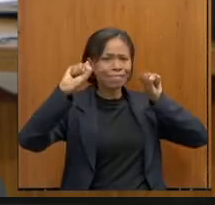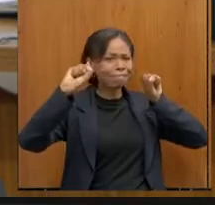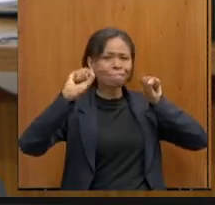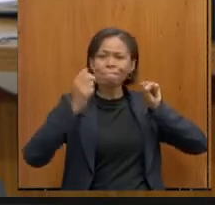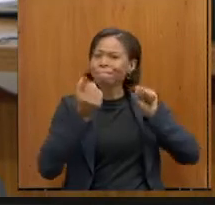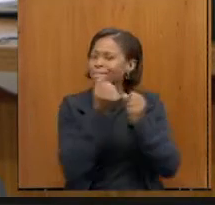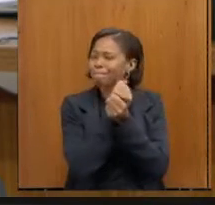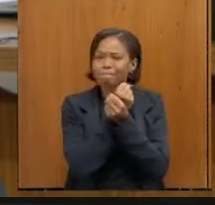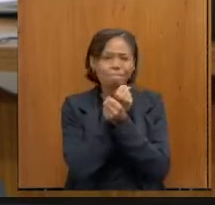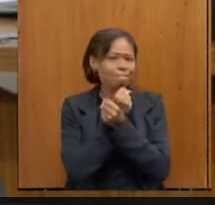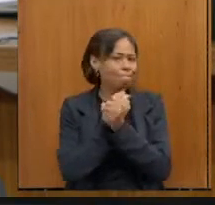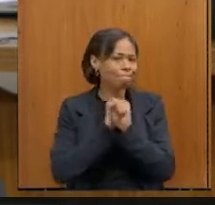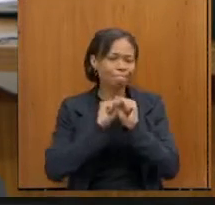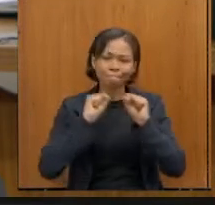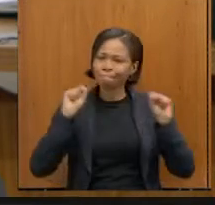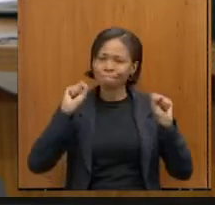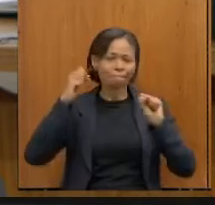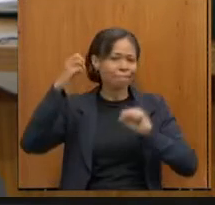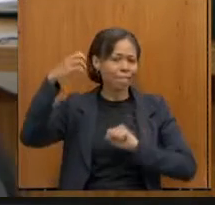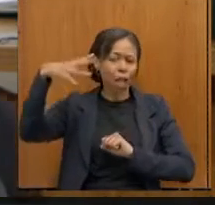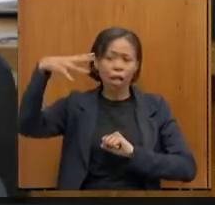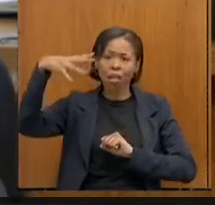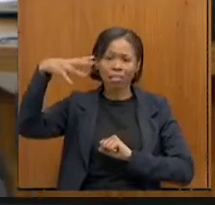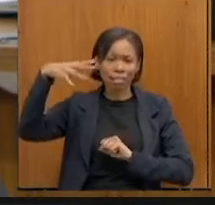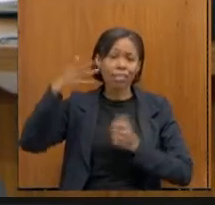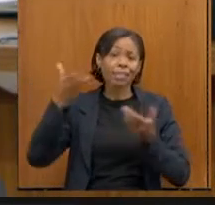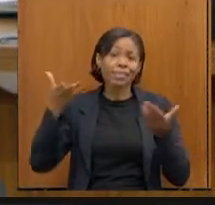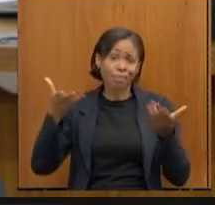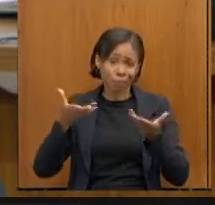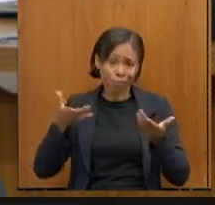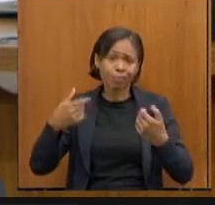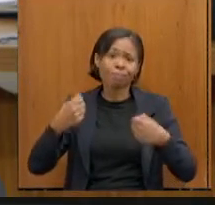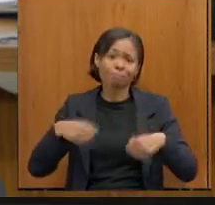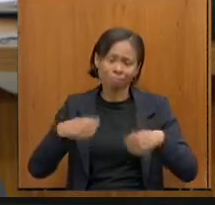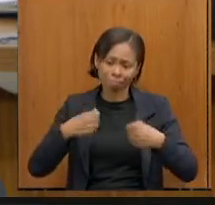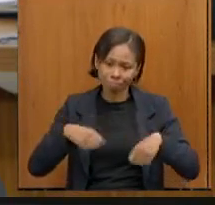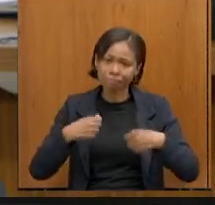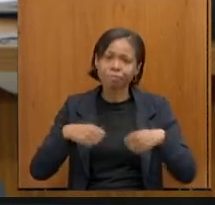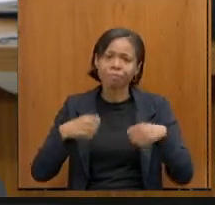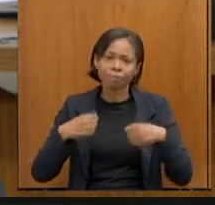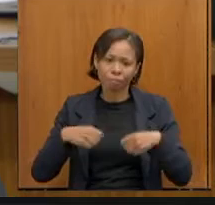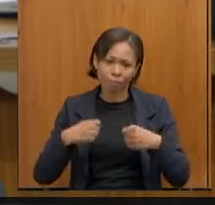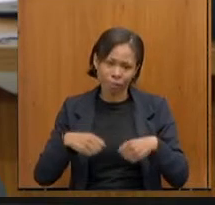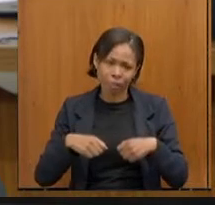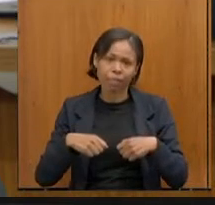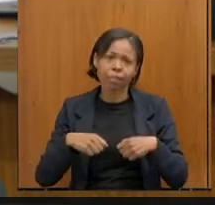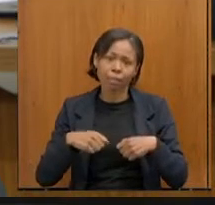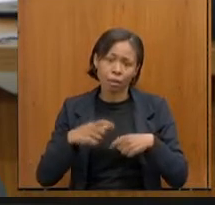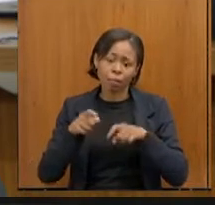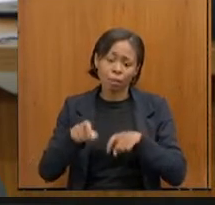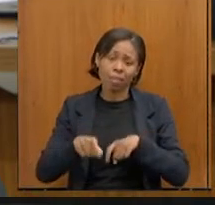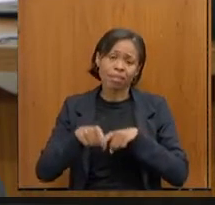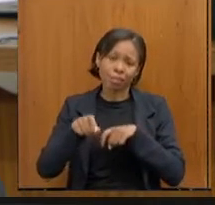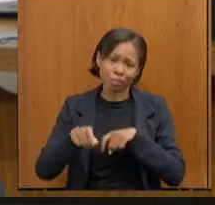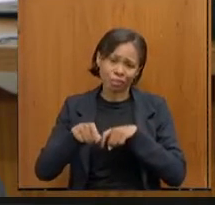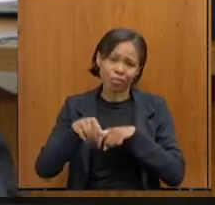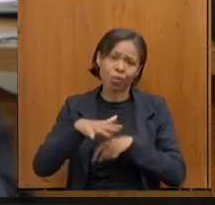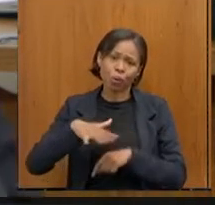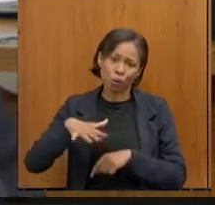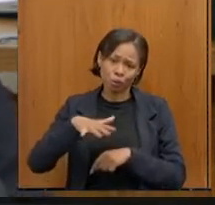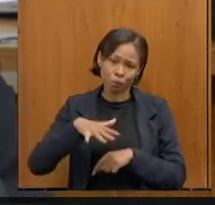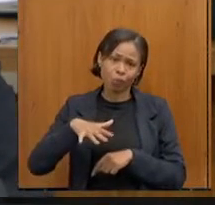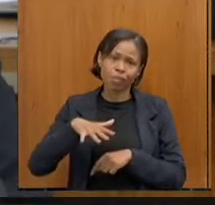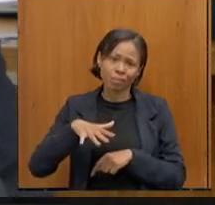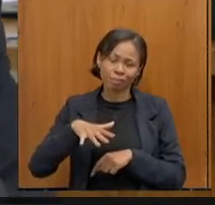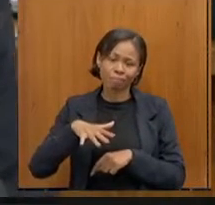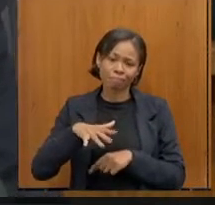de prover a energia que hoje é necessária para que a gente tenha uma agricultura um agronegócio